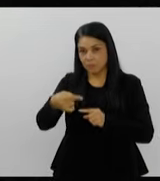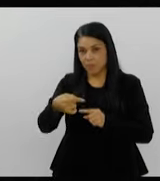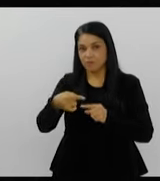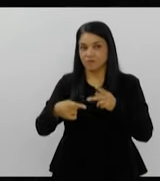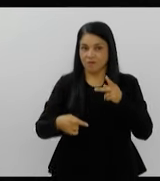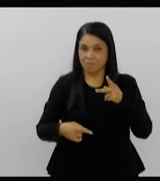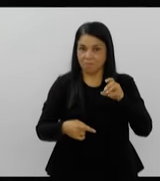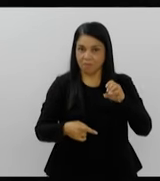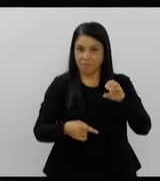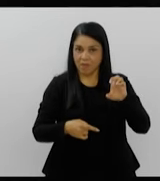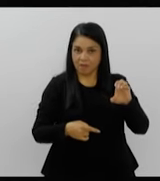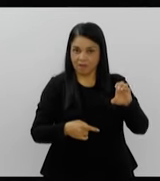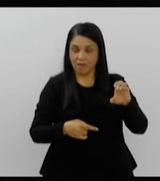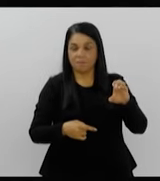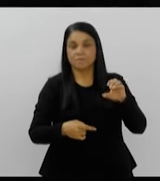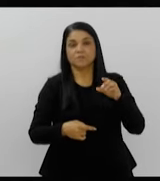de